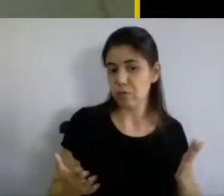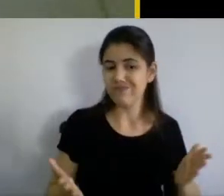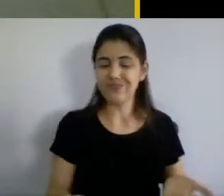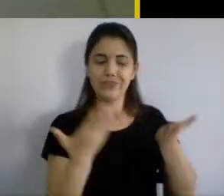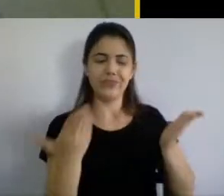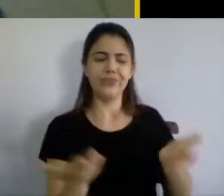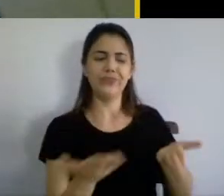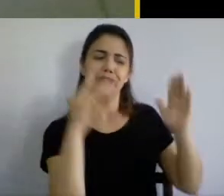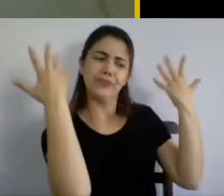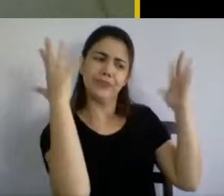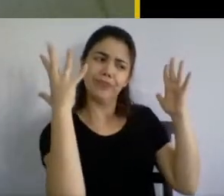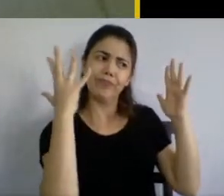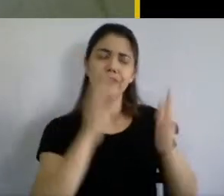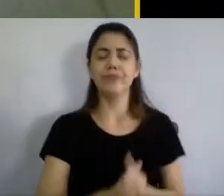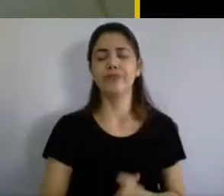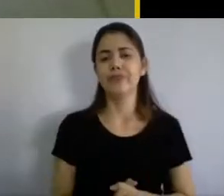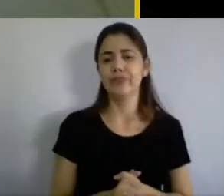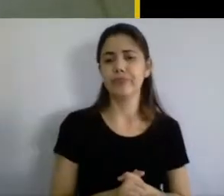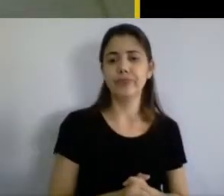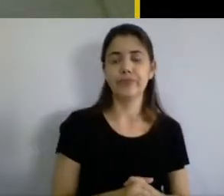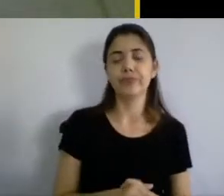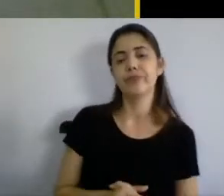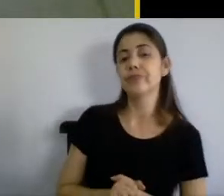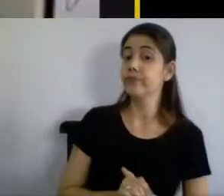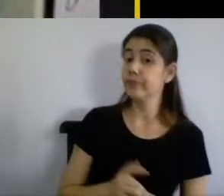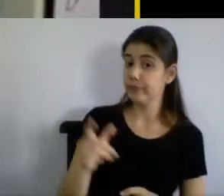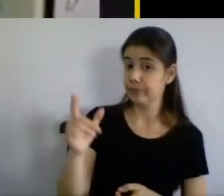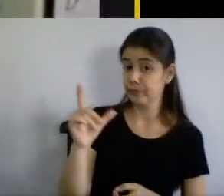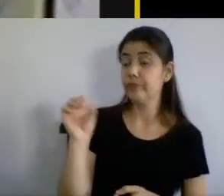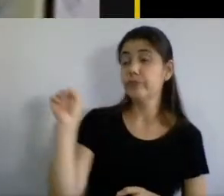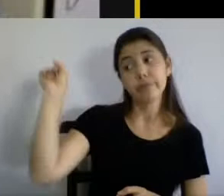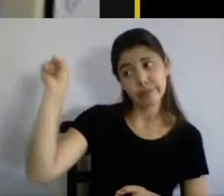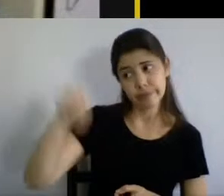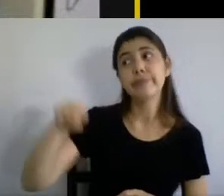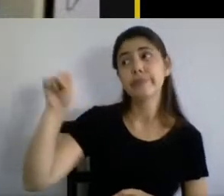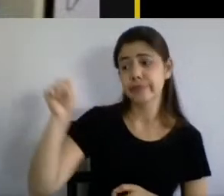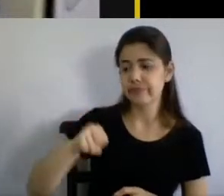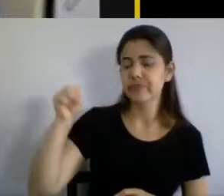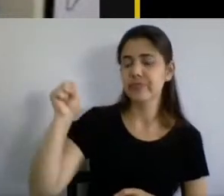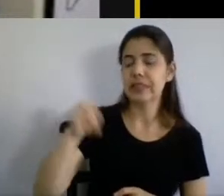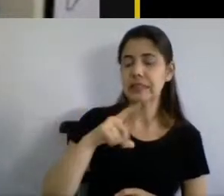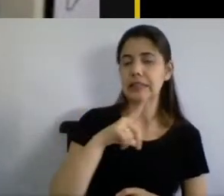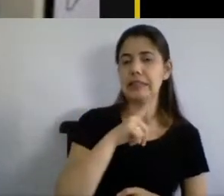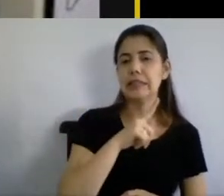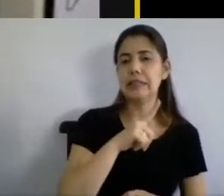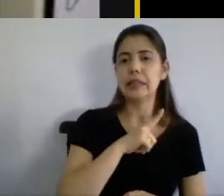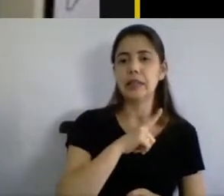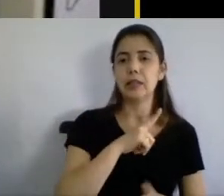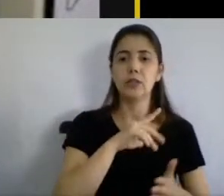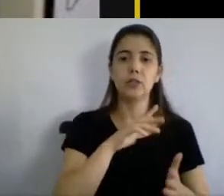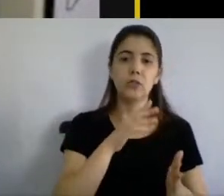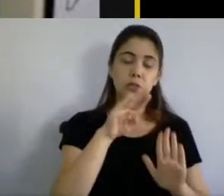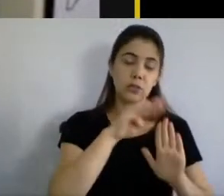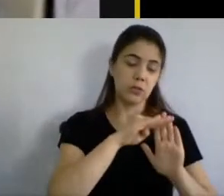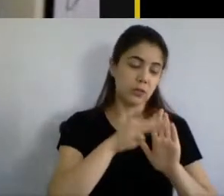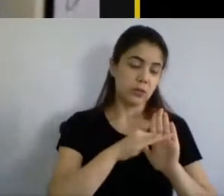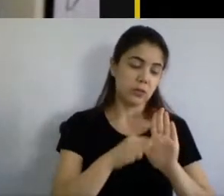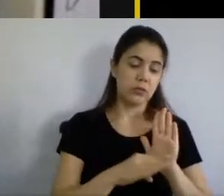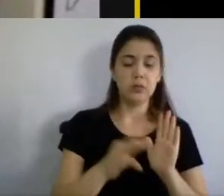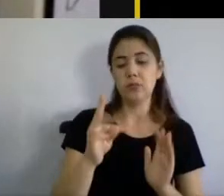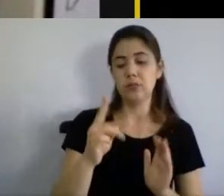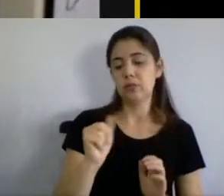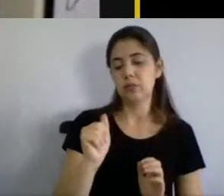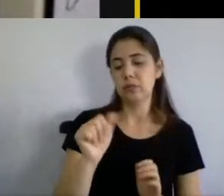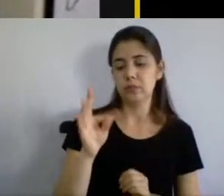indicações bibliográficas, né? Sim. Ah, existem, quer dizer, nos próprios tratados do Aristóteles,